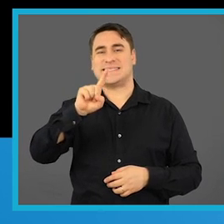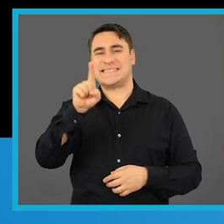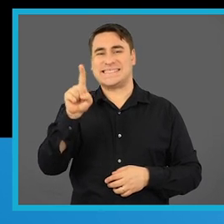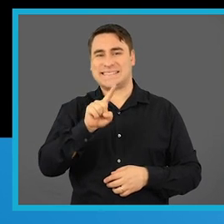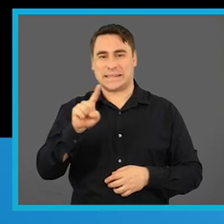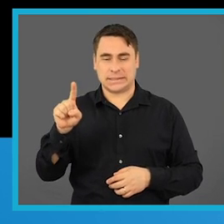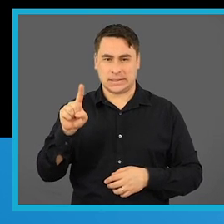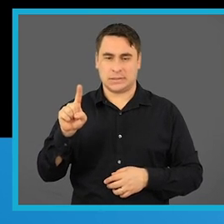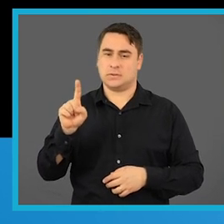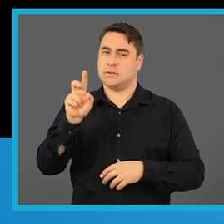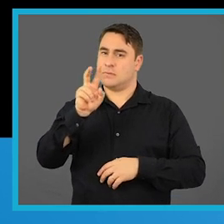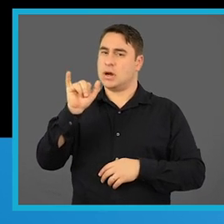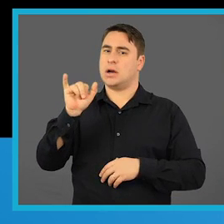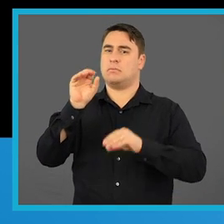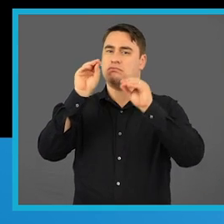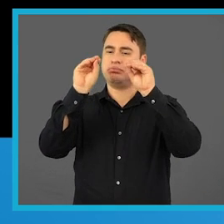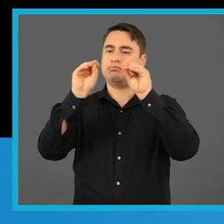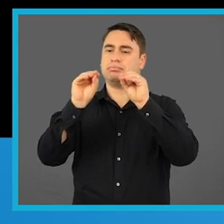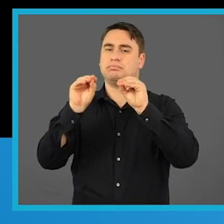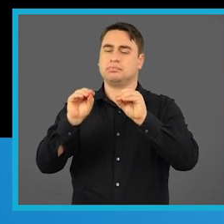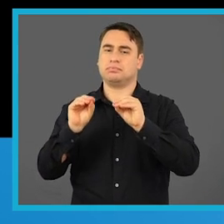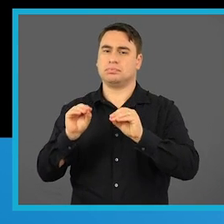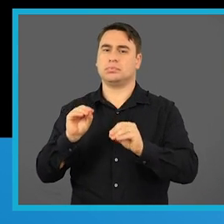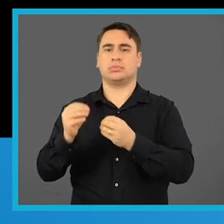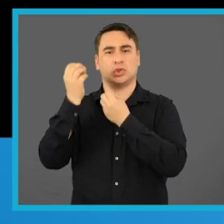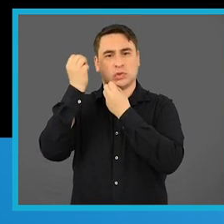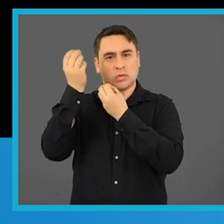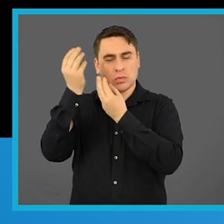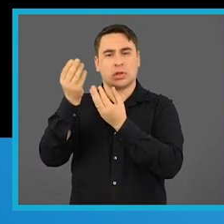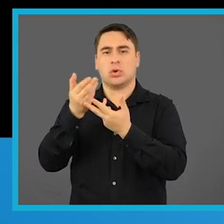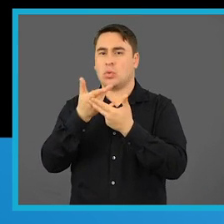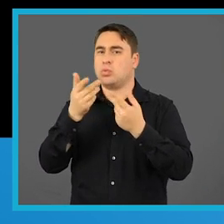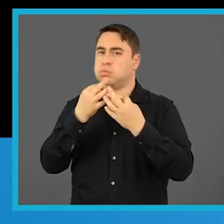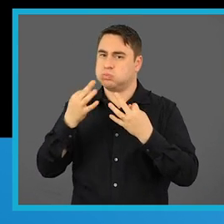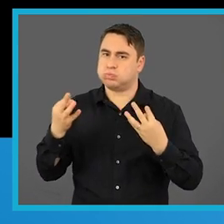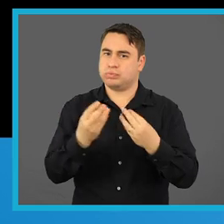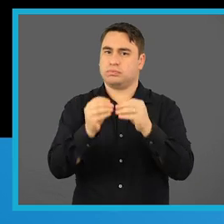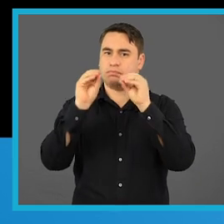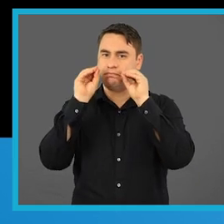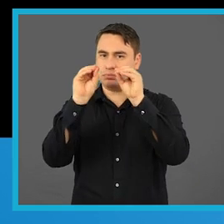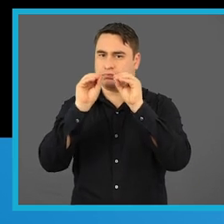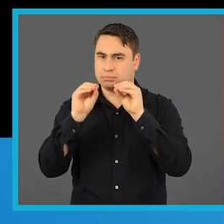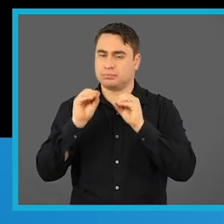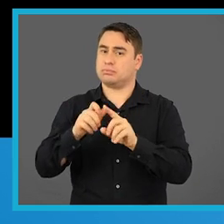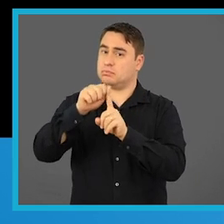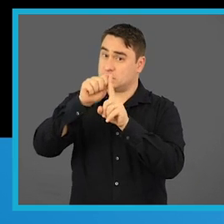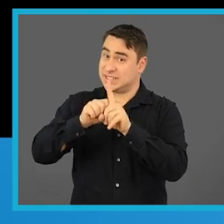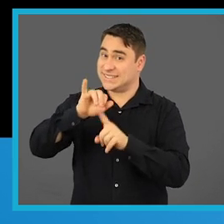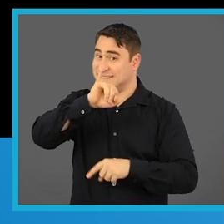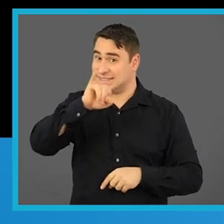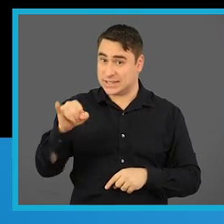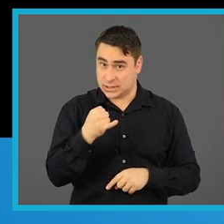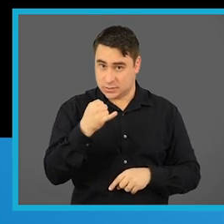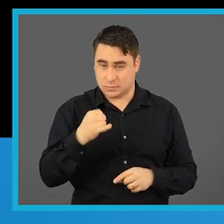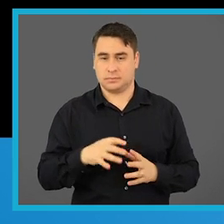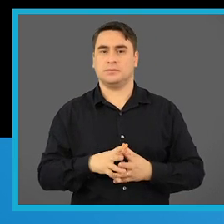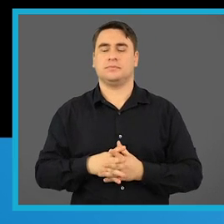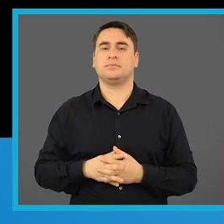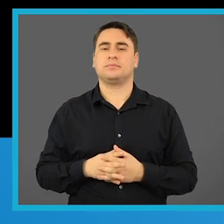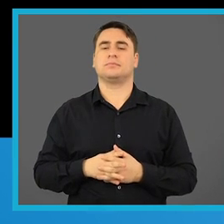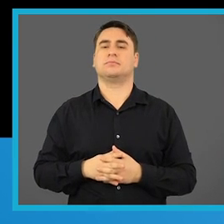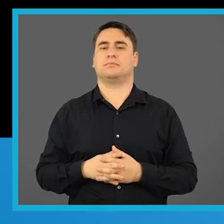principal onde você vai inserir as informações e dados que vai ser utilizado durante o